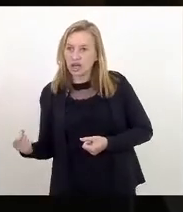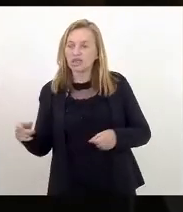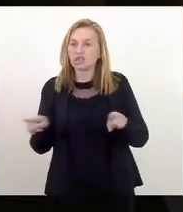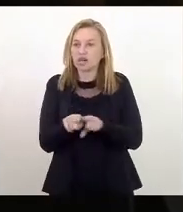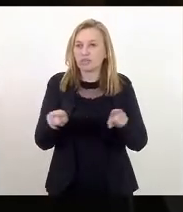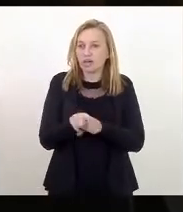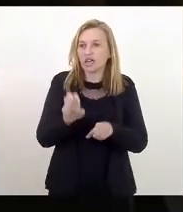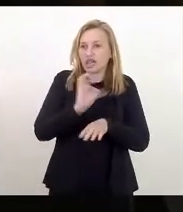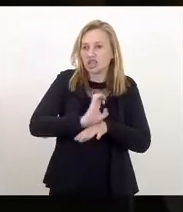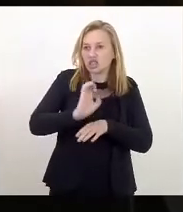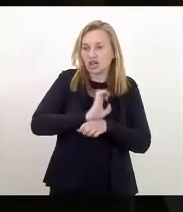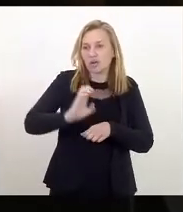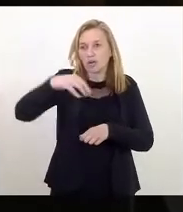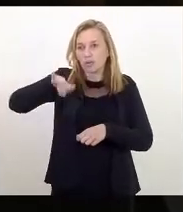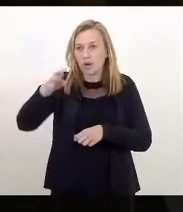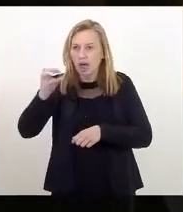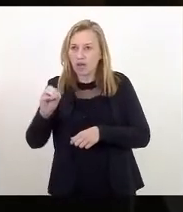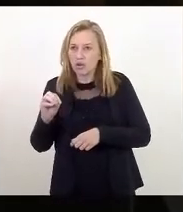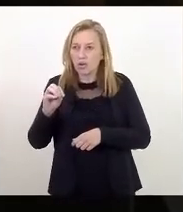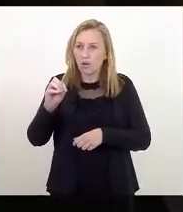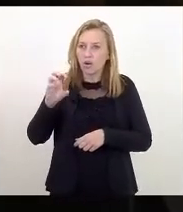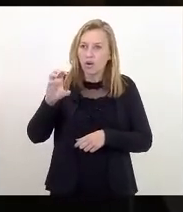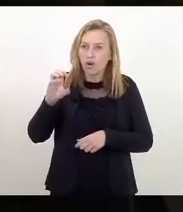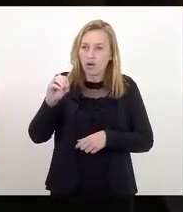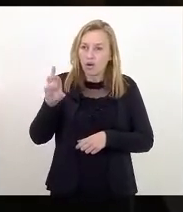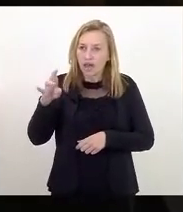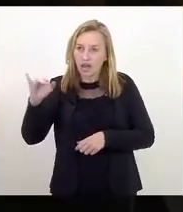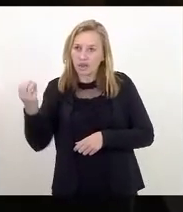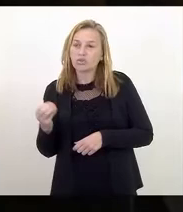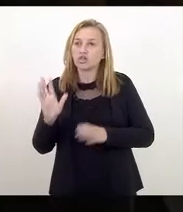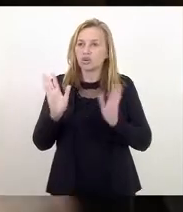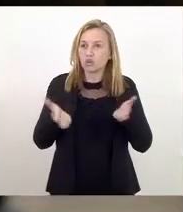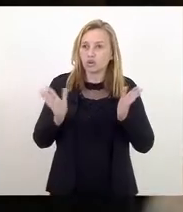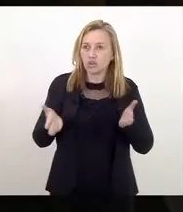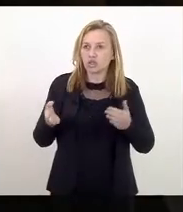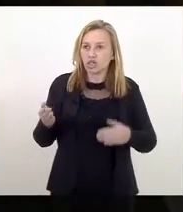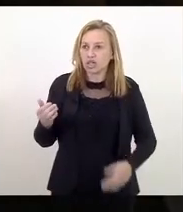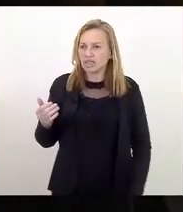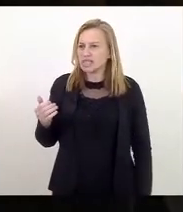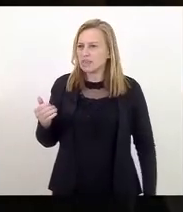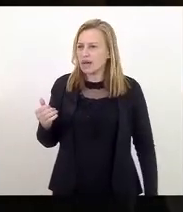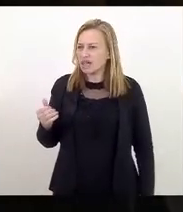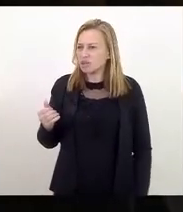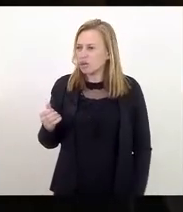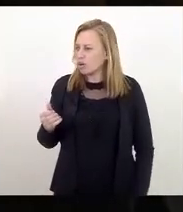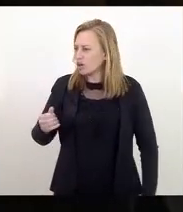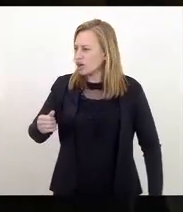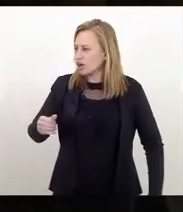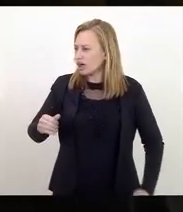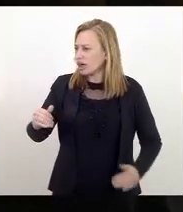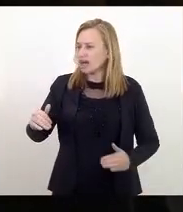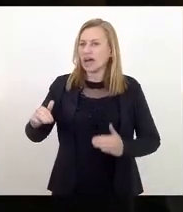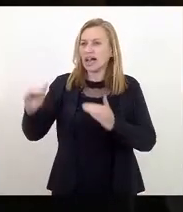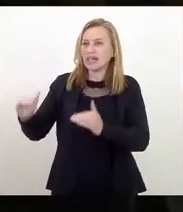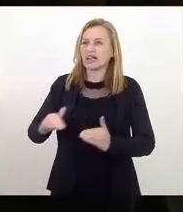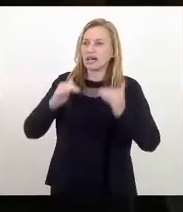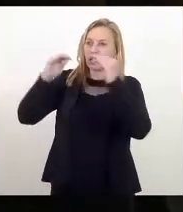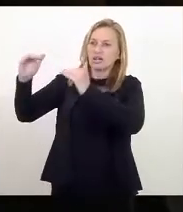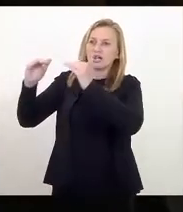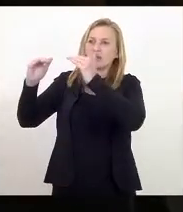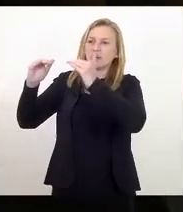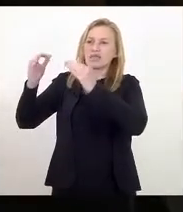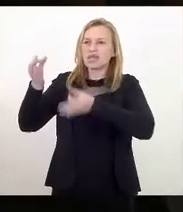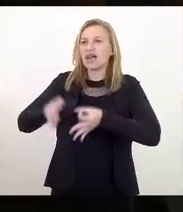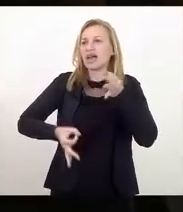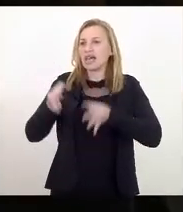Bezerra de Mello, que hoje é desembargador, especialista em direitos reais. Tive oportunidade